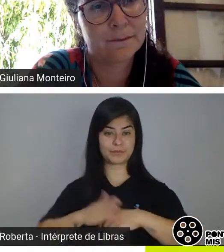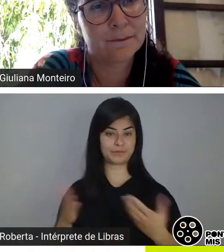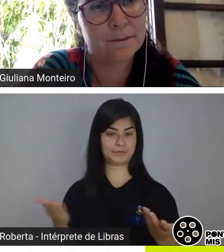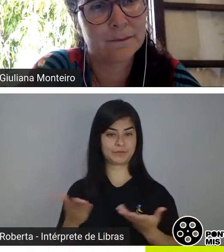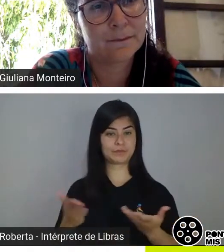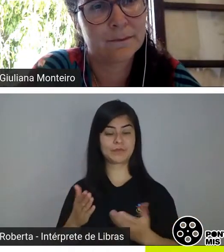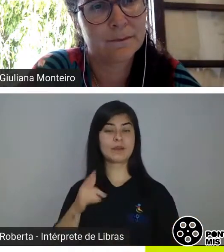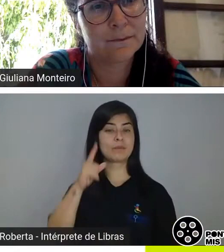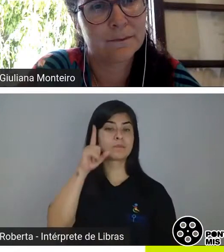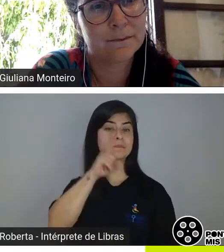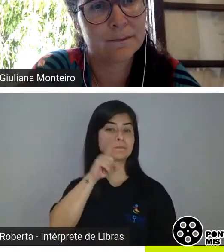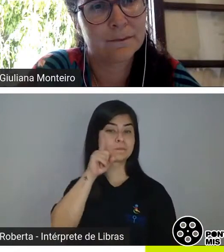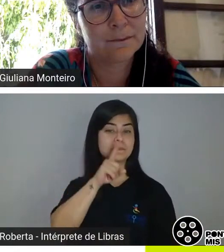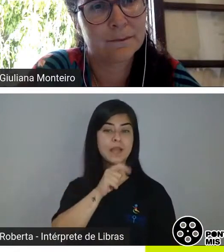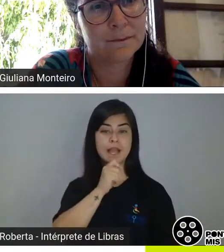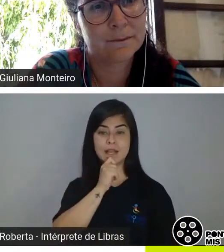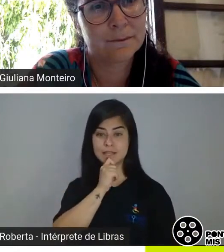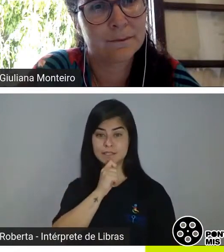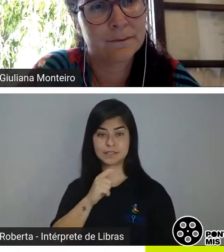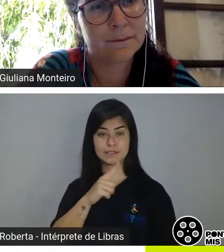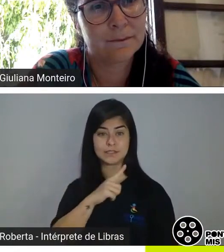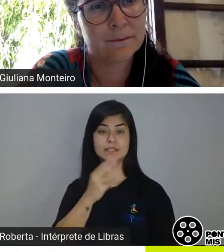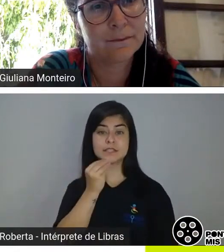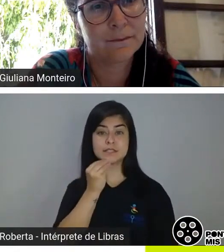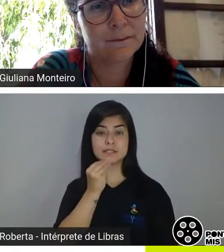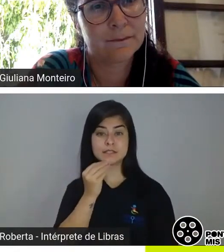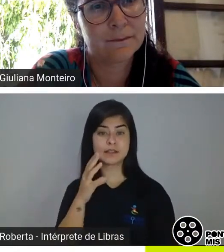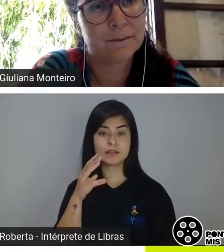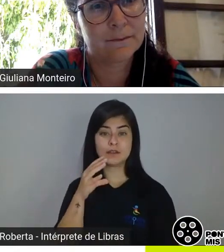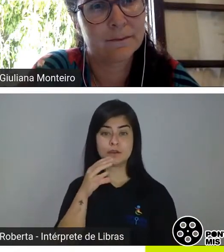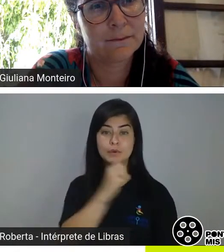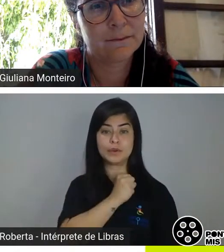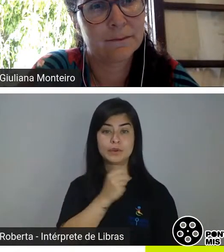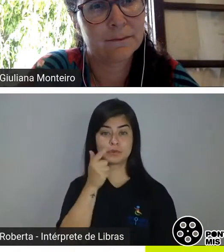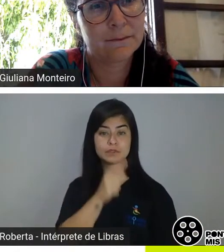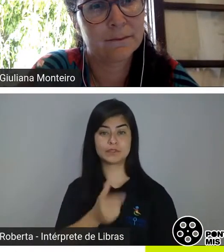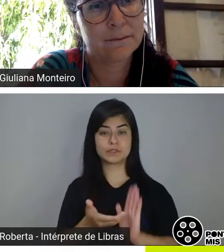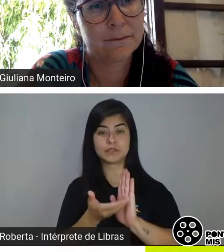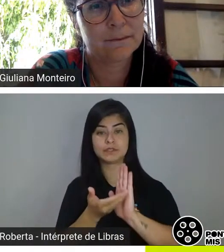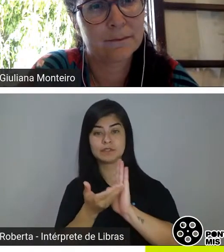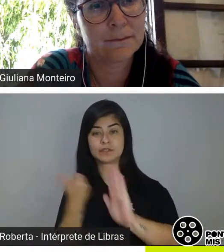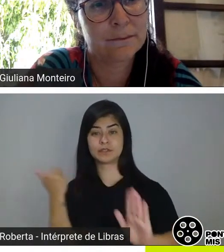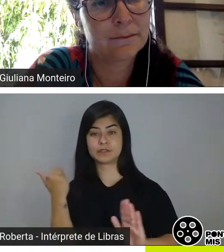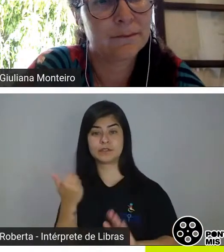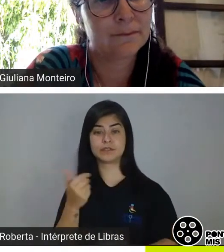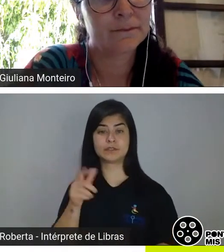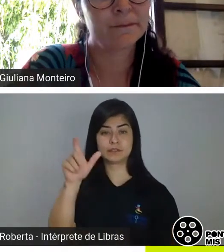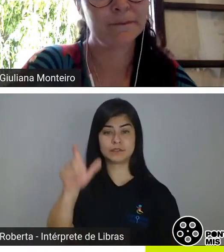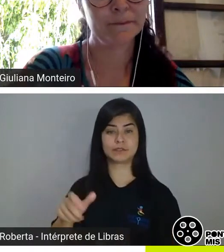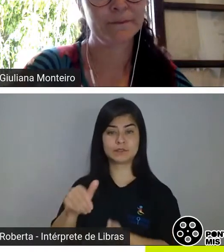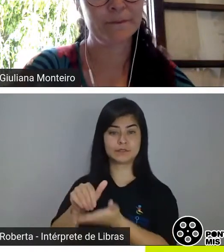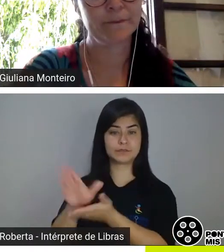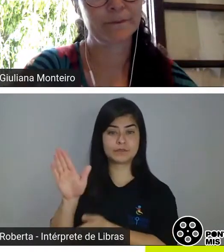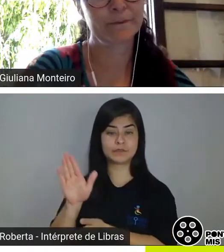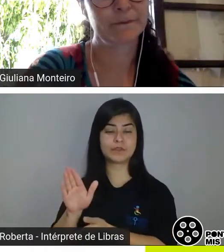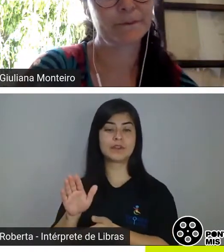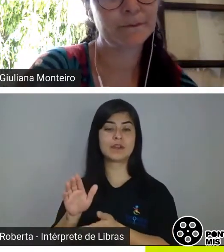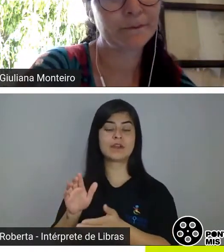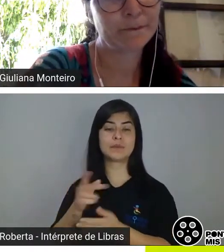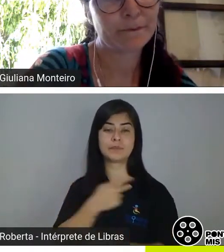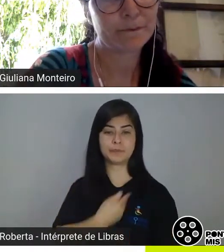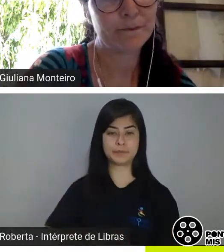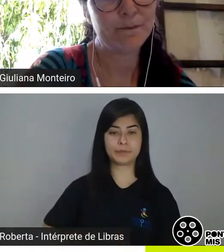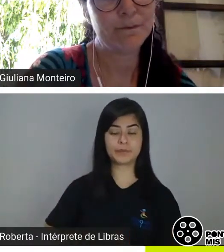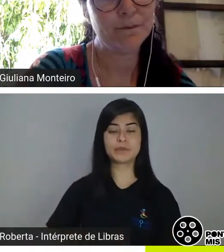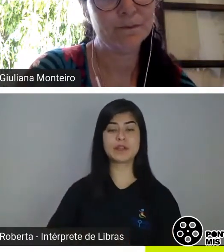Estados Unidos já tiveram a chance de rapidamente se livrar do fundamentalista populista deles, mas nós ainda não.